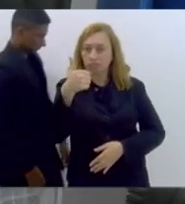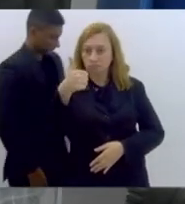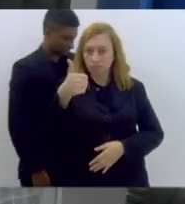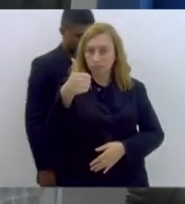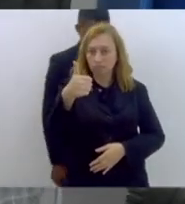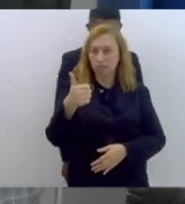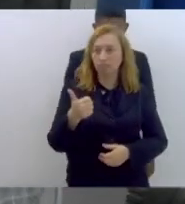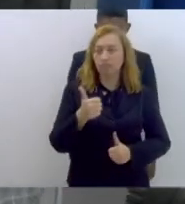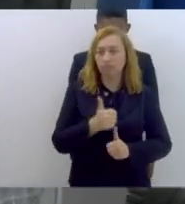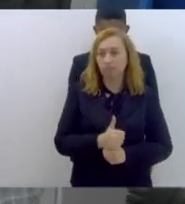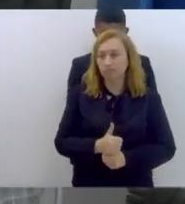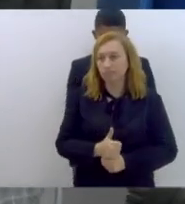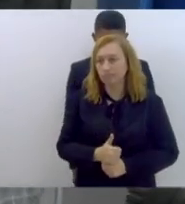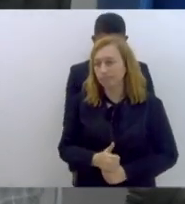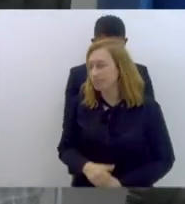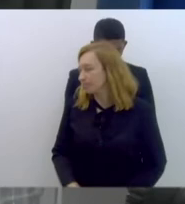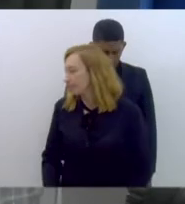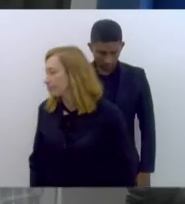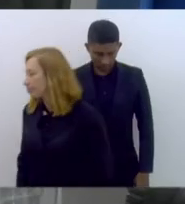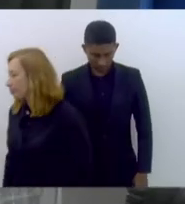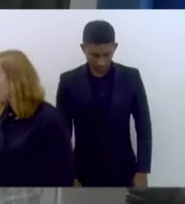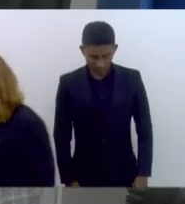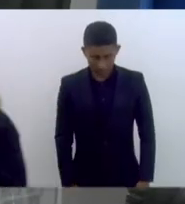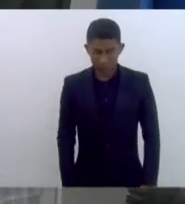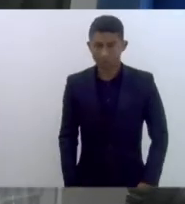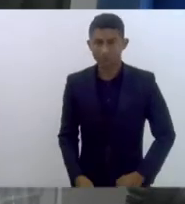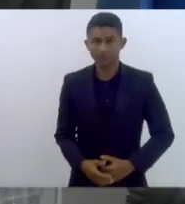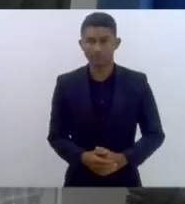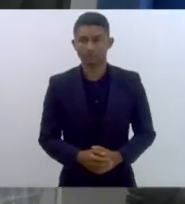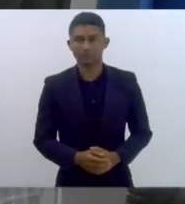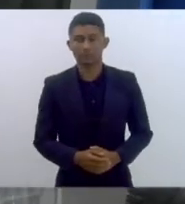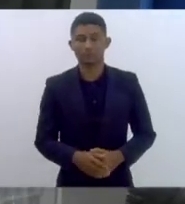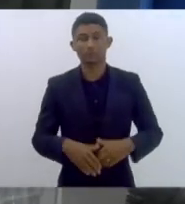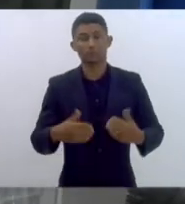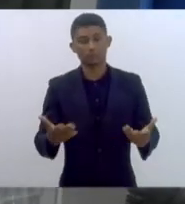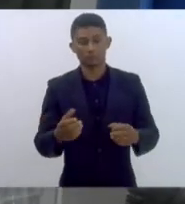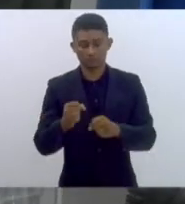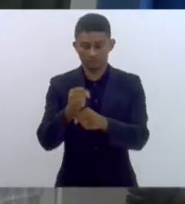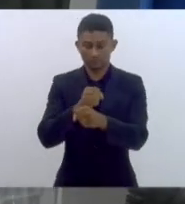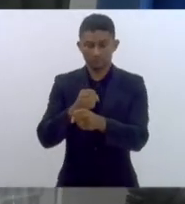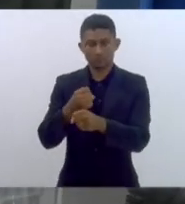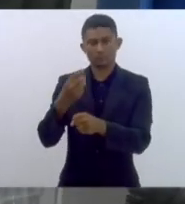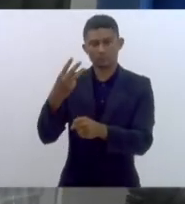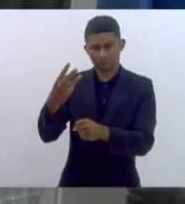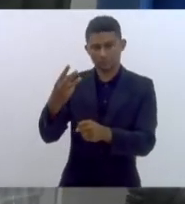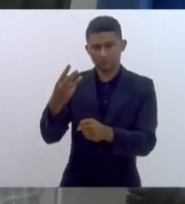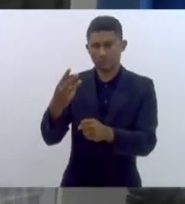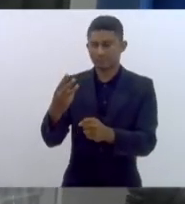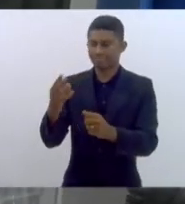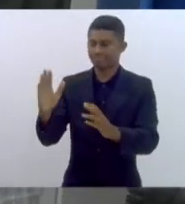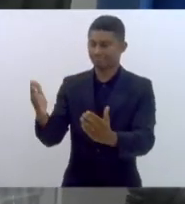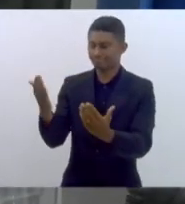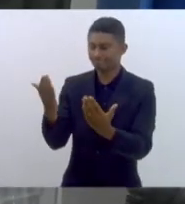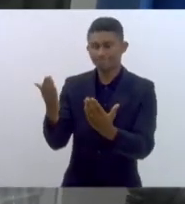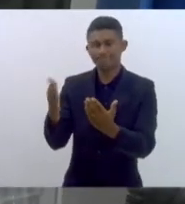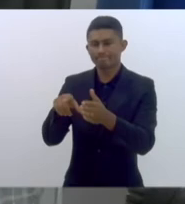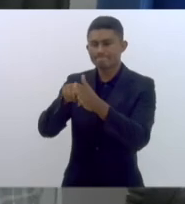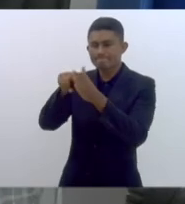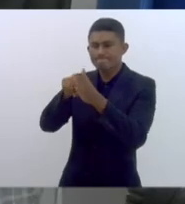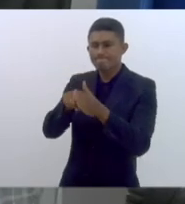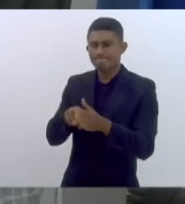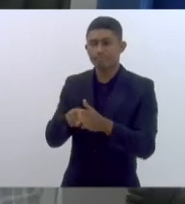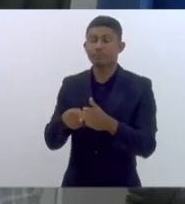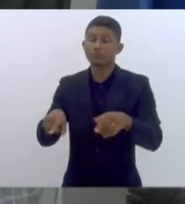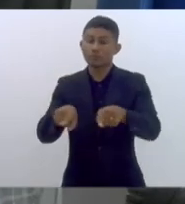Então, se a gente considerar, né, esses três anos, e depois considerar que a gente vai perder X